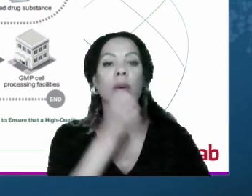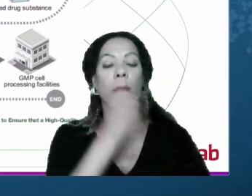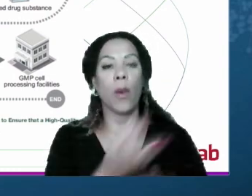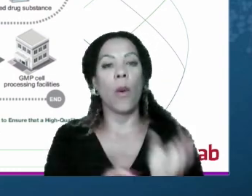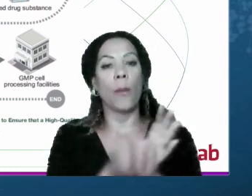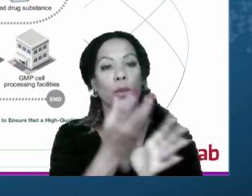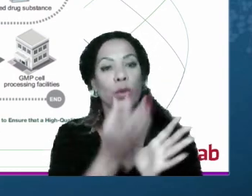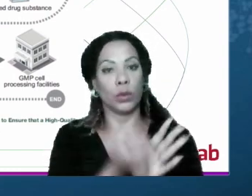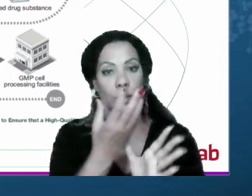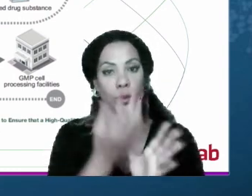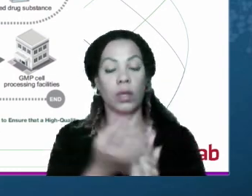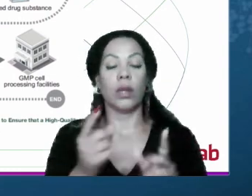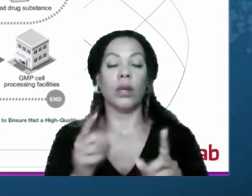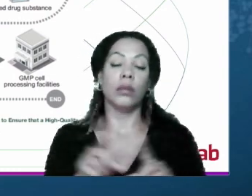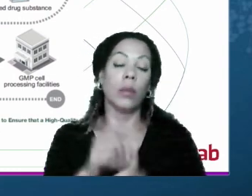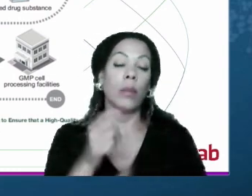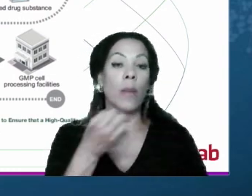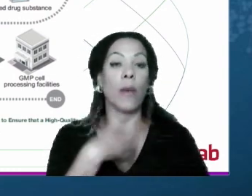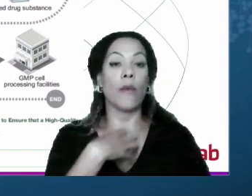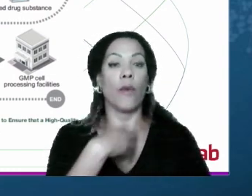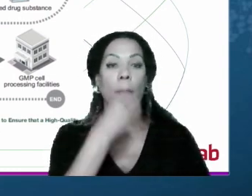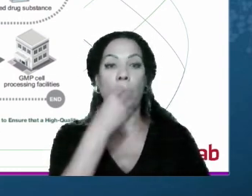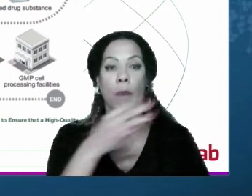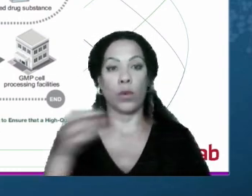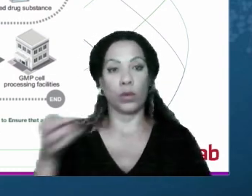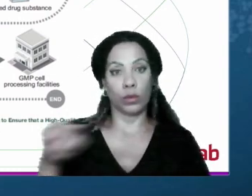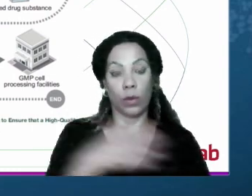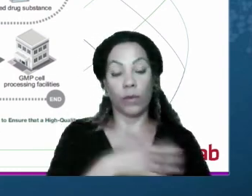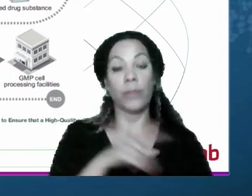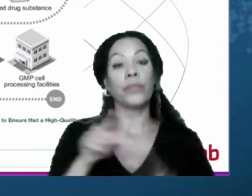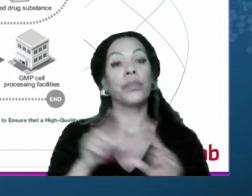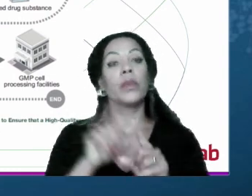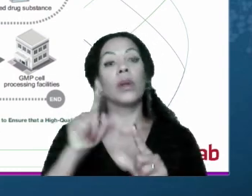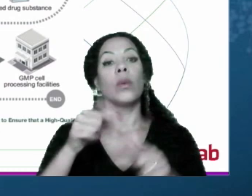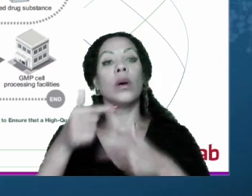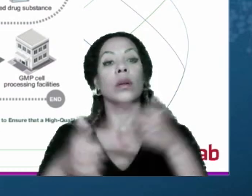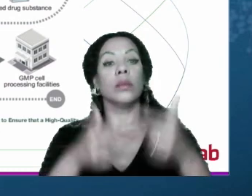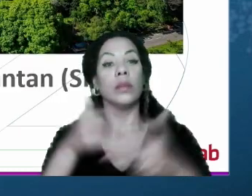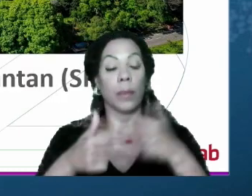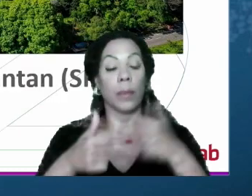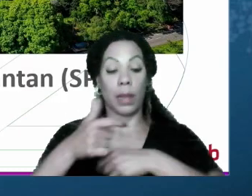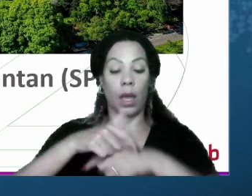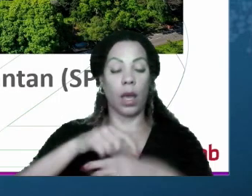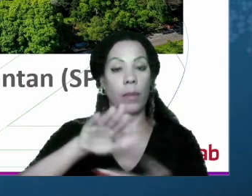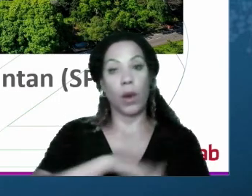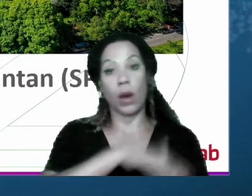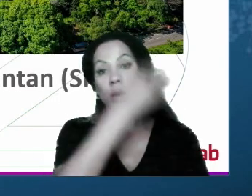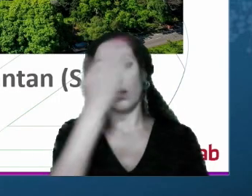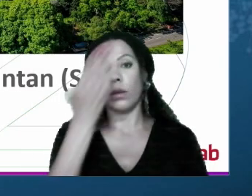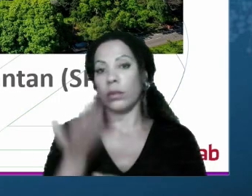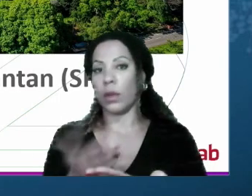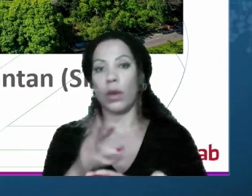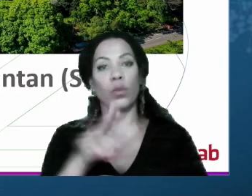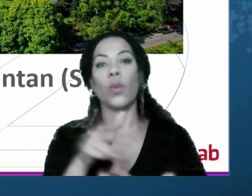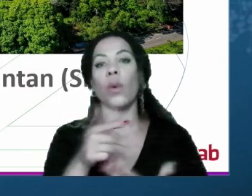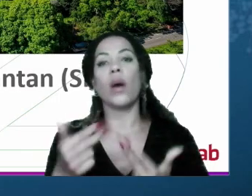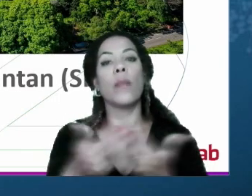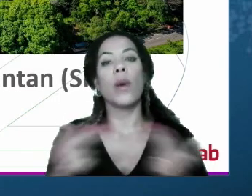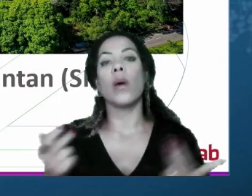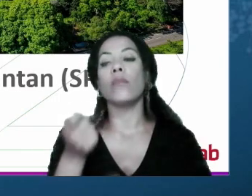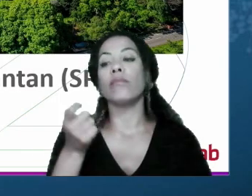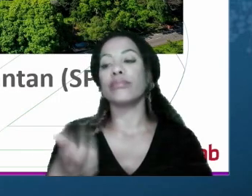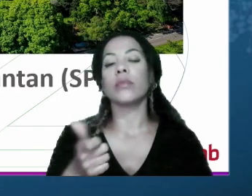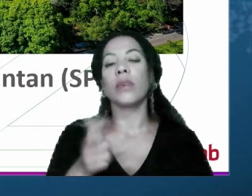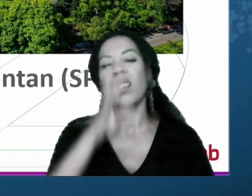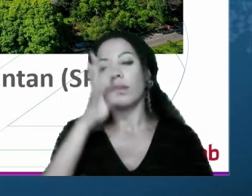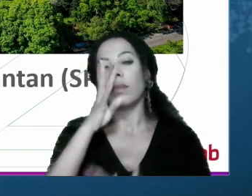forma boa de inovar. E também é um trabalho integral, de tempo integral, você não é algo que um centro amador